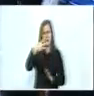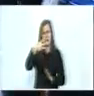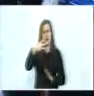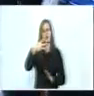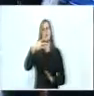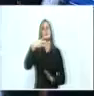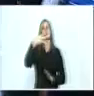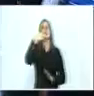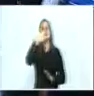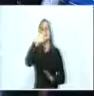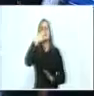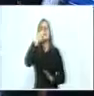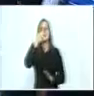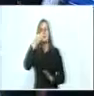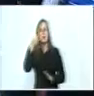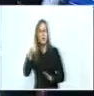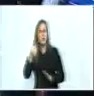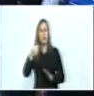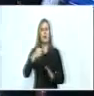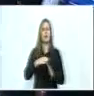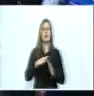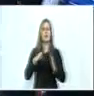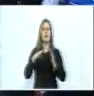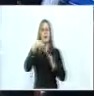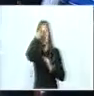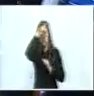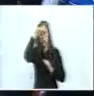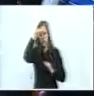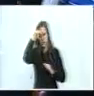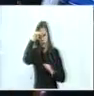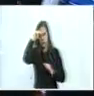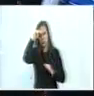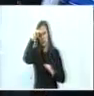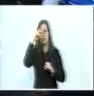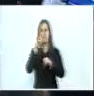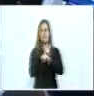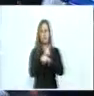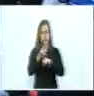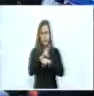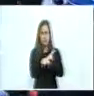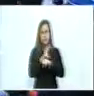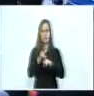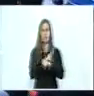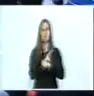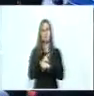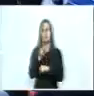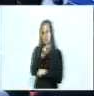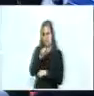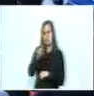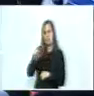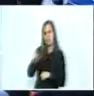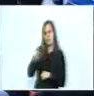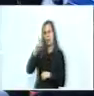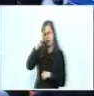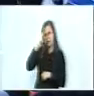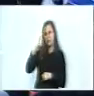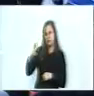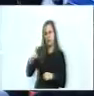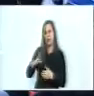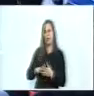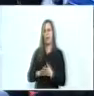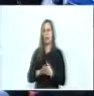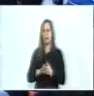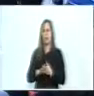763/2016, Gabinete Prefeitura Municipal de Viçosa. Prezada senhora, com meus